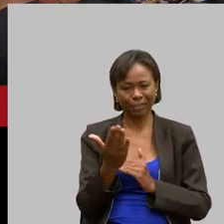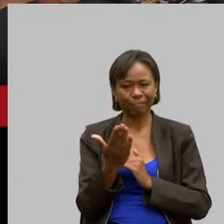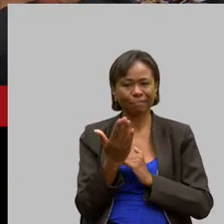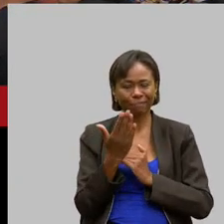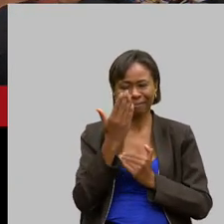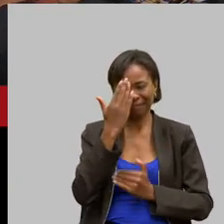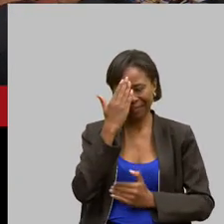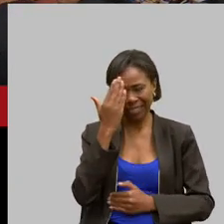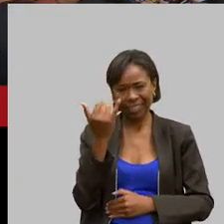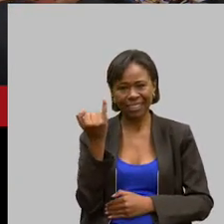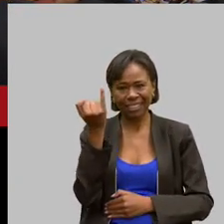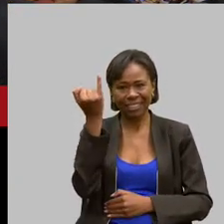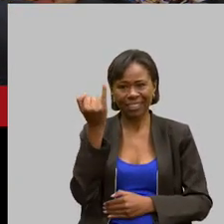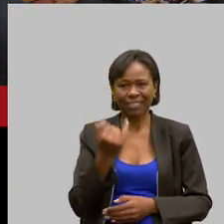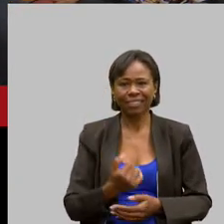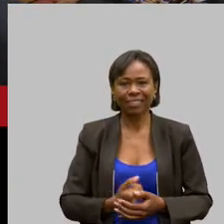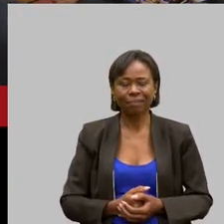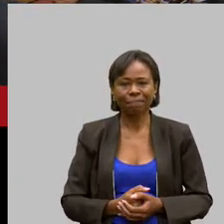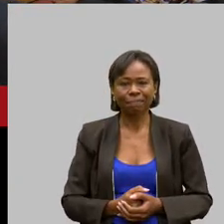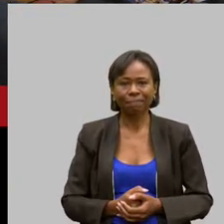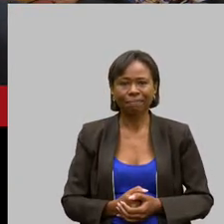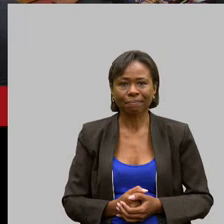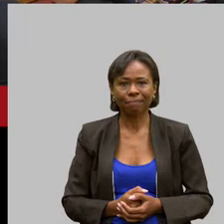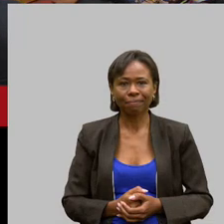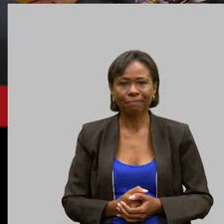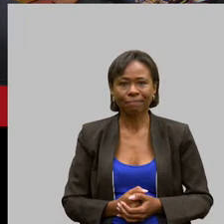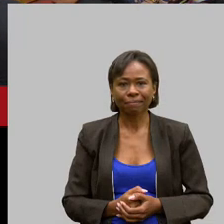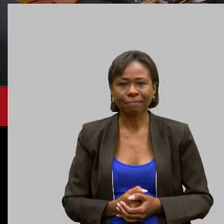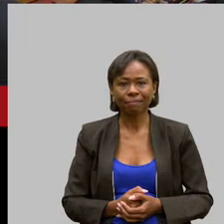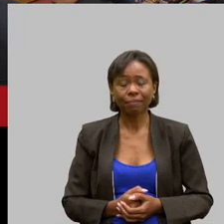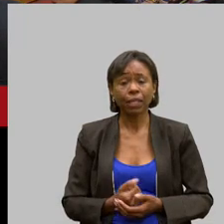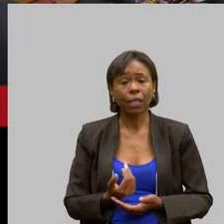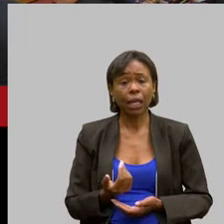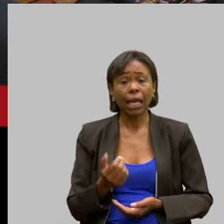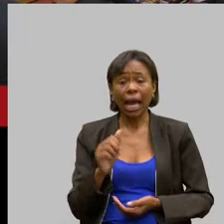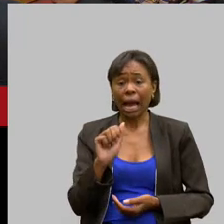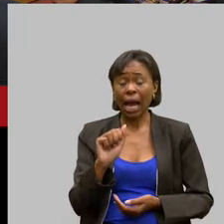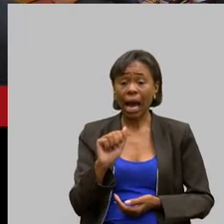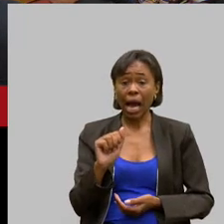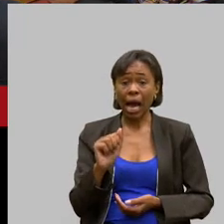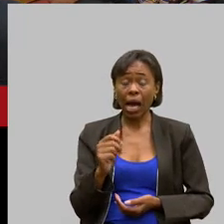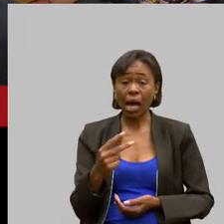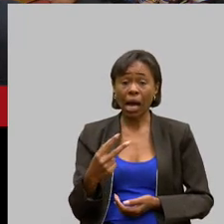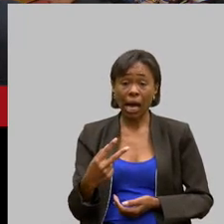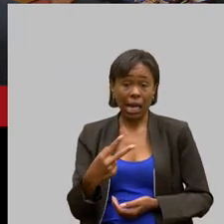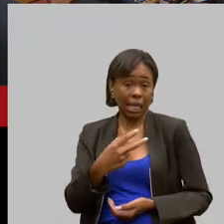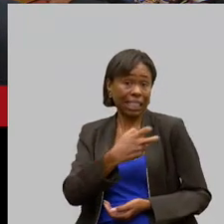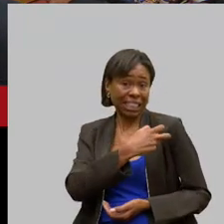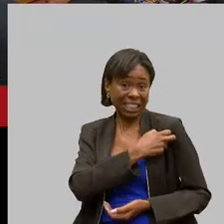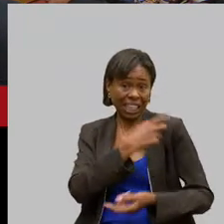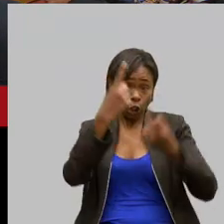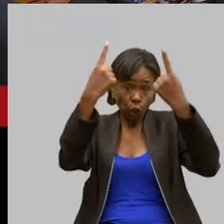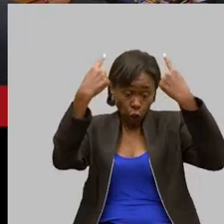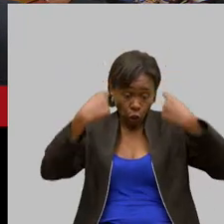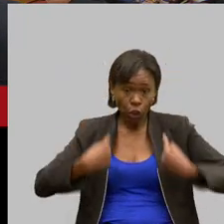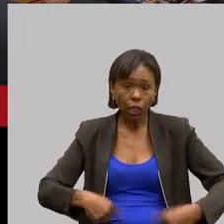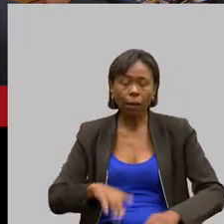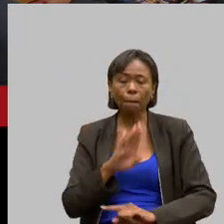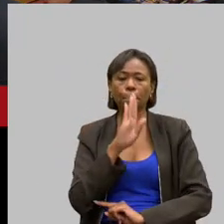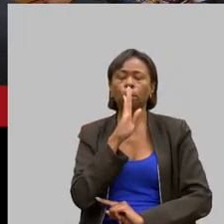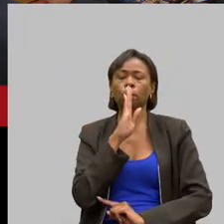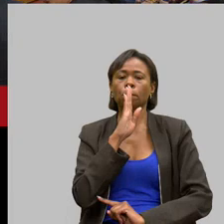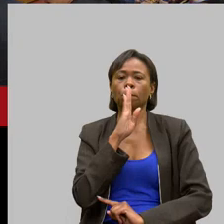para nós né então e os casos de anestesia geral né aquele paciente que precisa especificamente de ir para